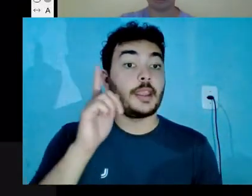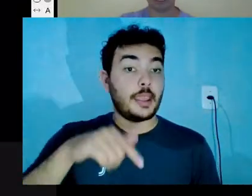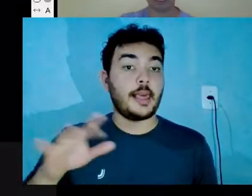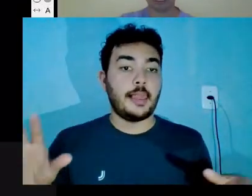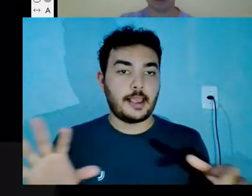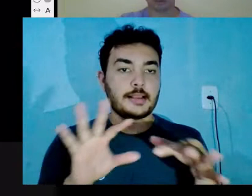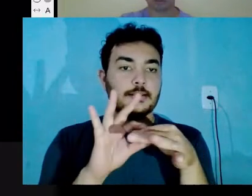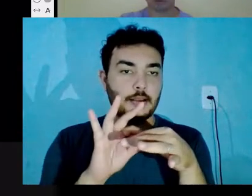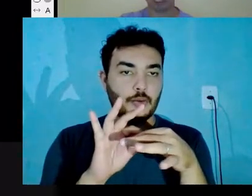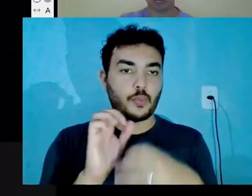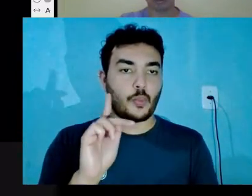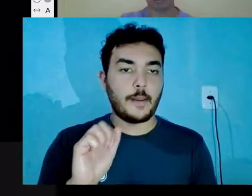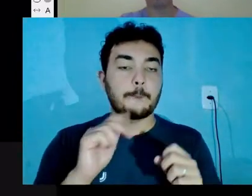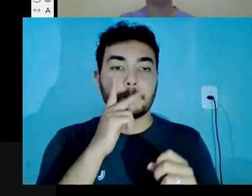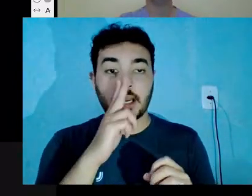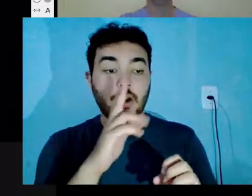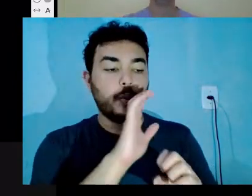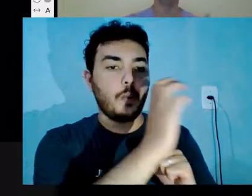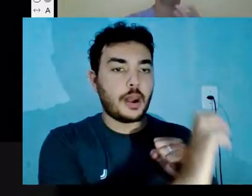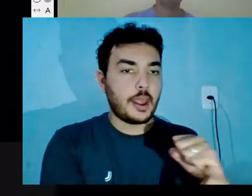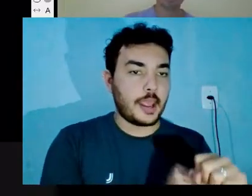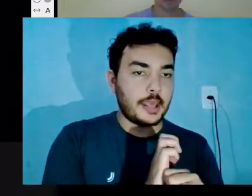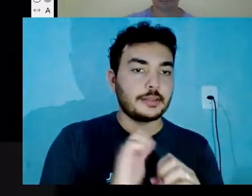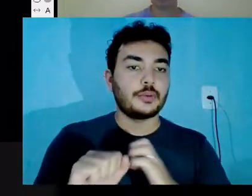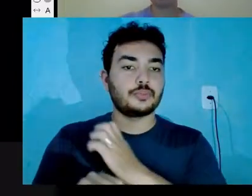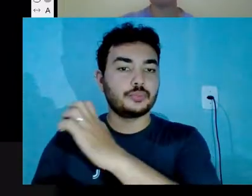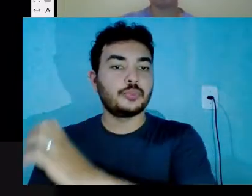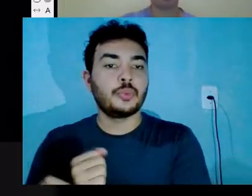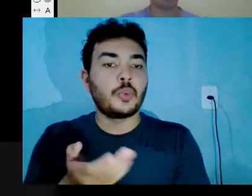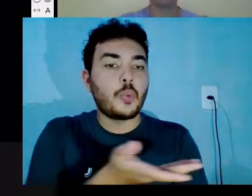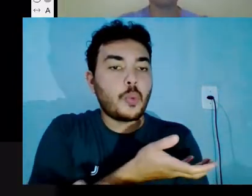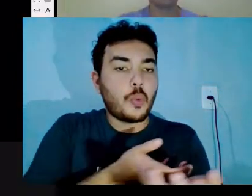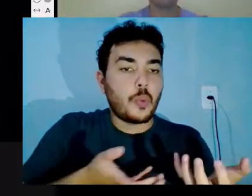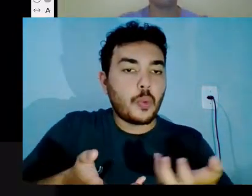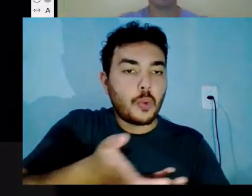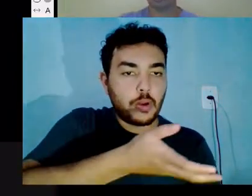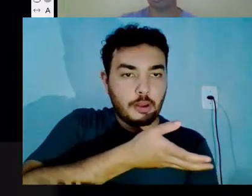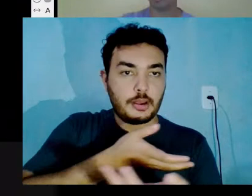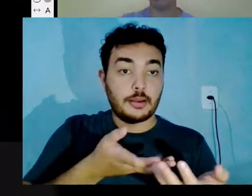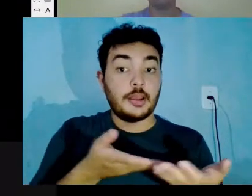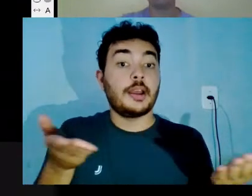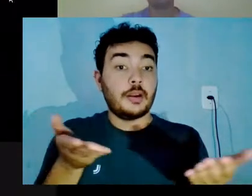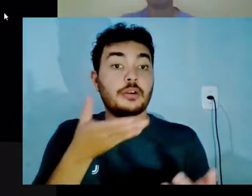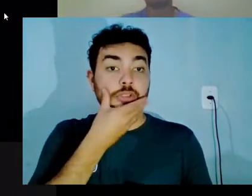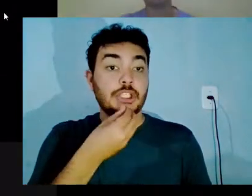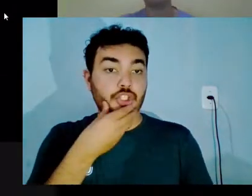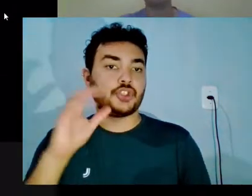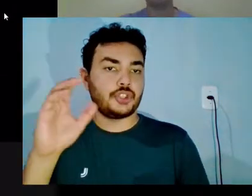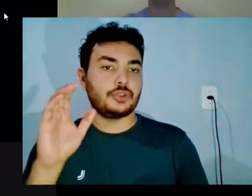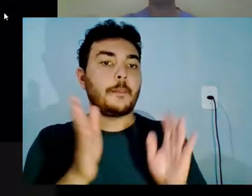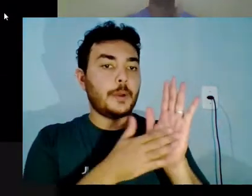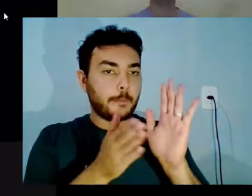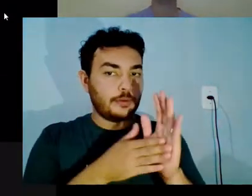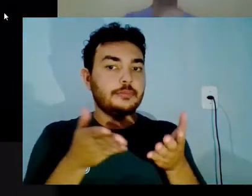química, ou seja, eles estão sendo compartilhados aqui. Essa é uma proposição deles agora, de acordo com o que eles viram que inicialmente não estava